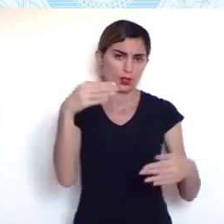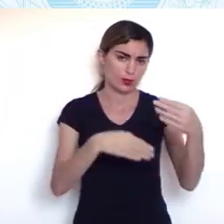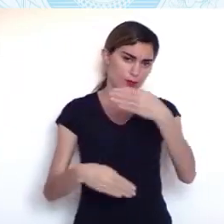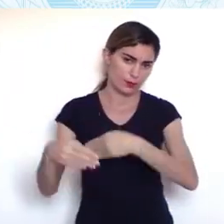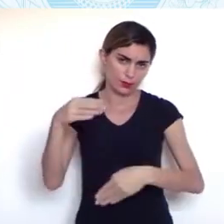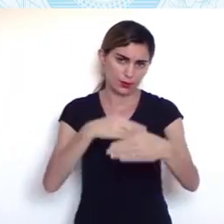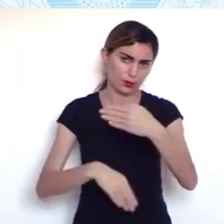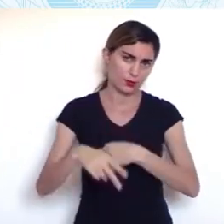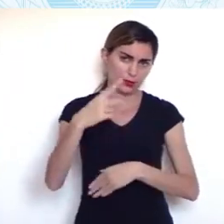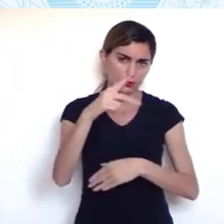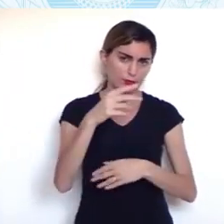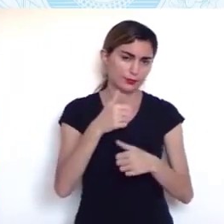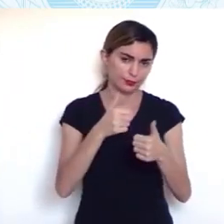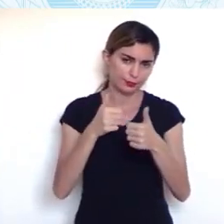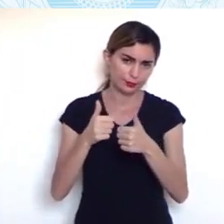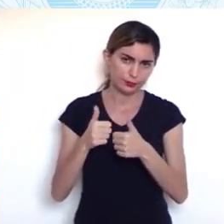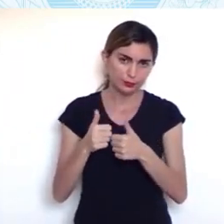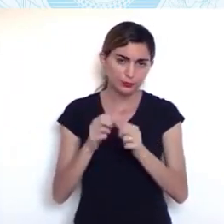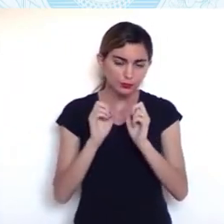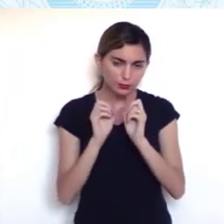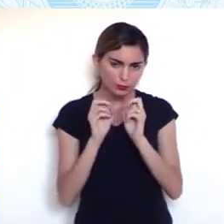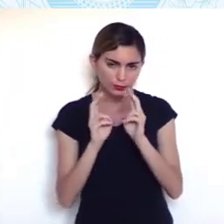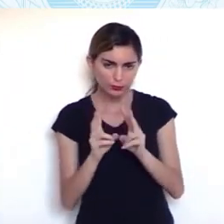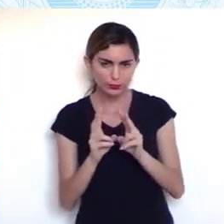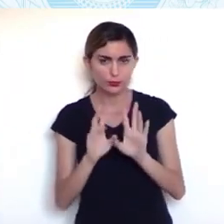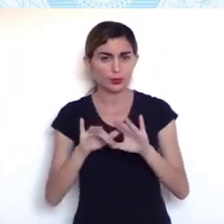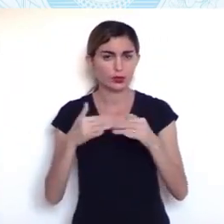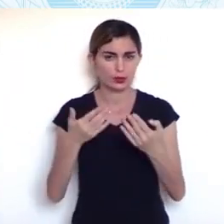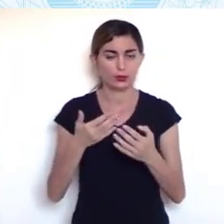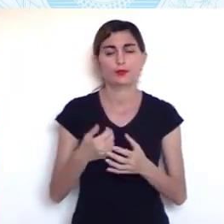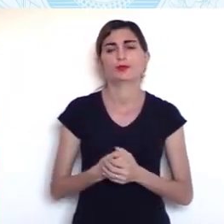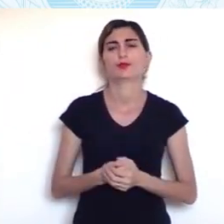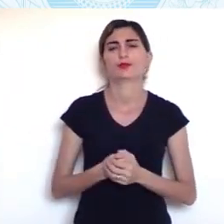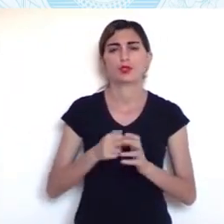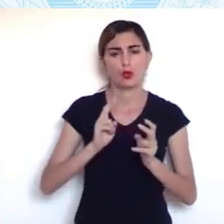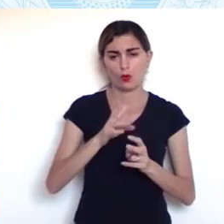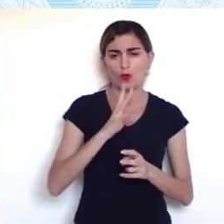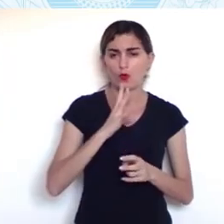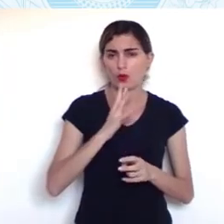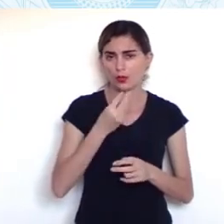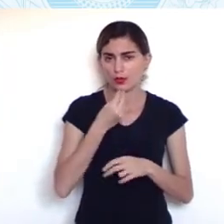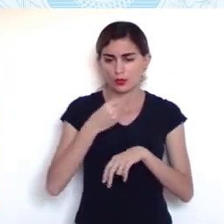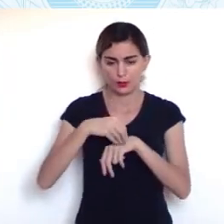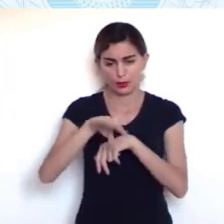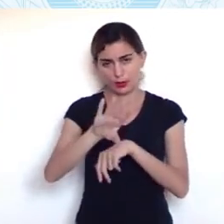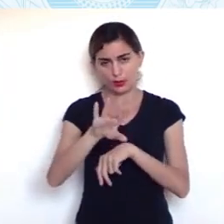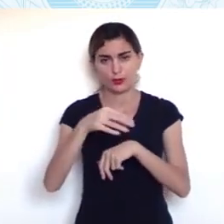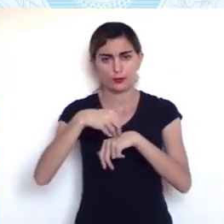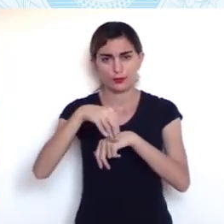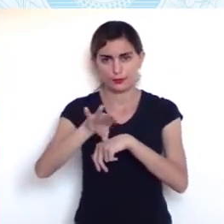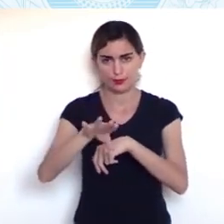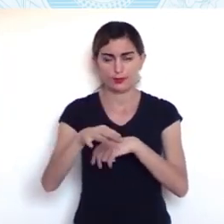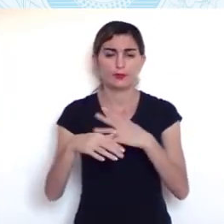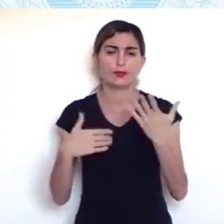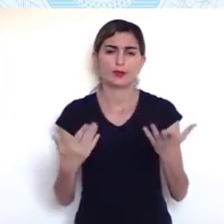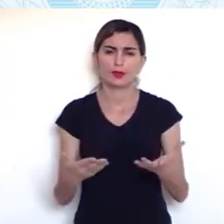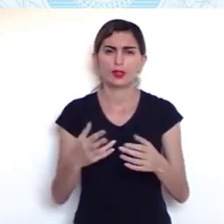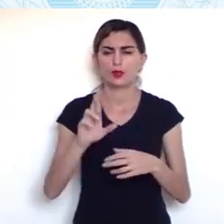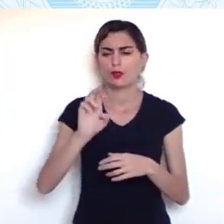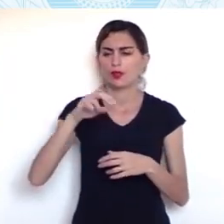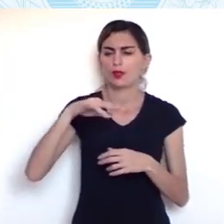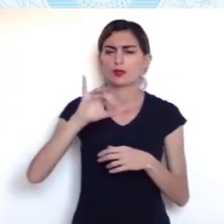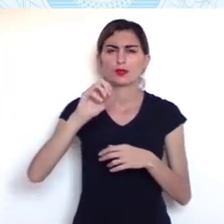sua participação. Belezinha? Ok? Então vai-te embora, vai conhecimento aí, queres ou não queres?